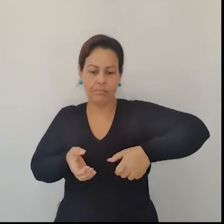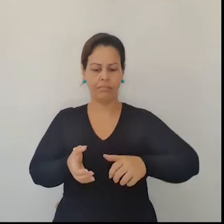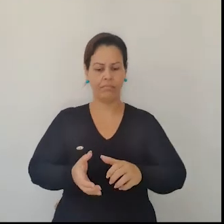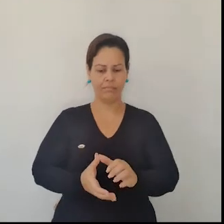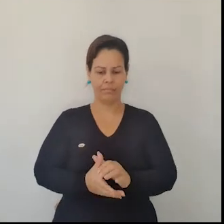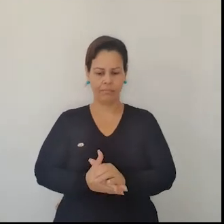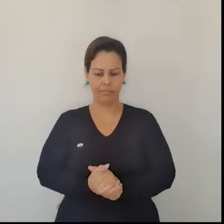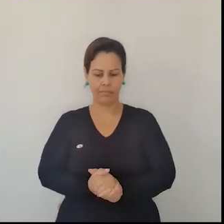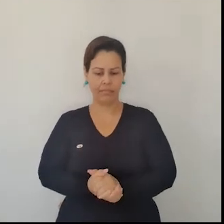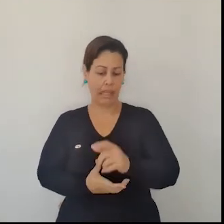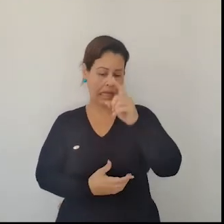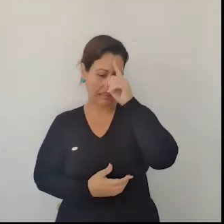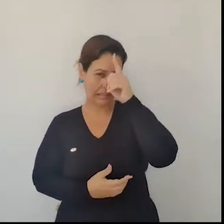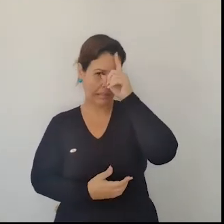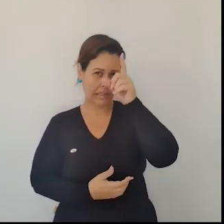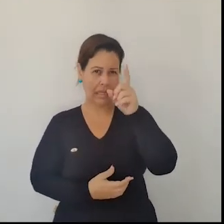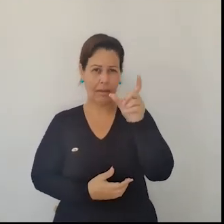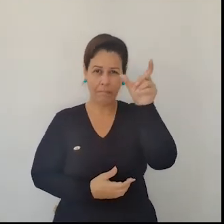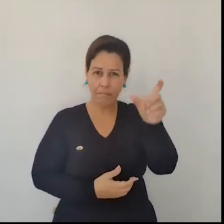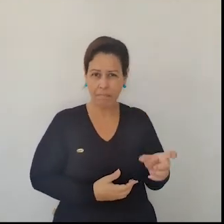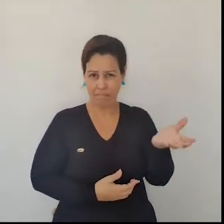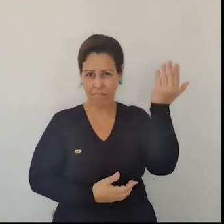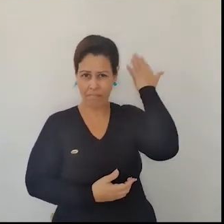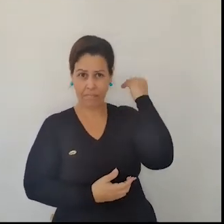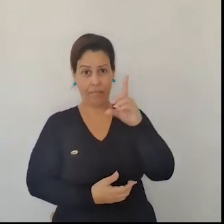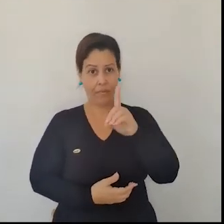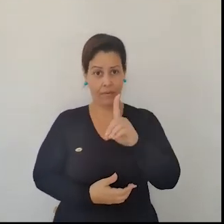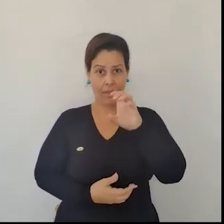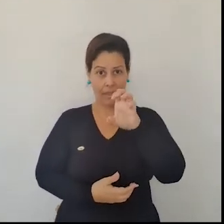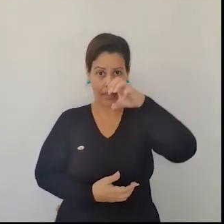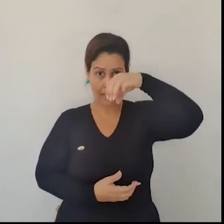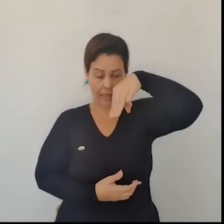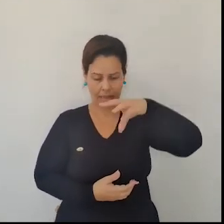por aproximadamente 2.200 anos. Em